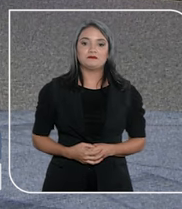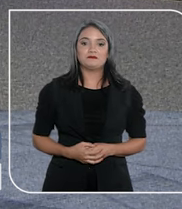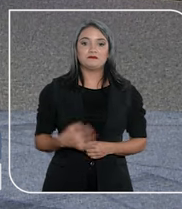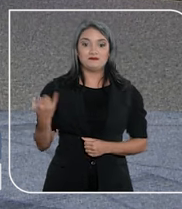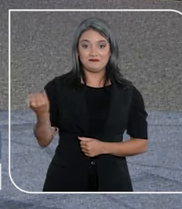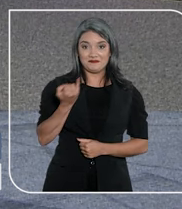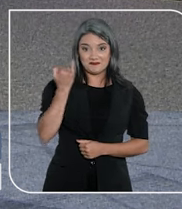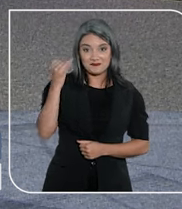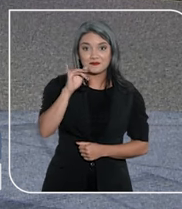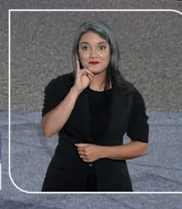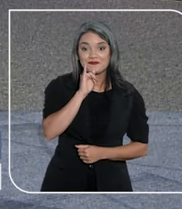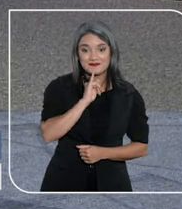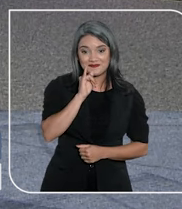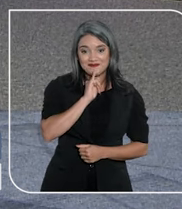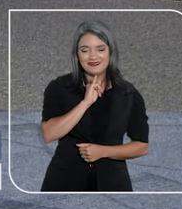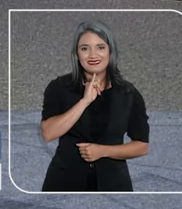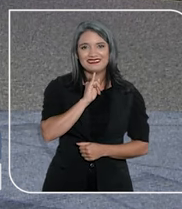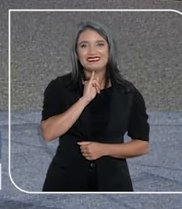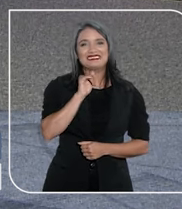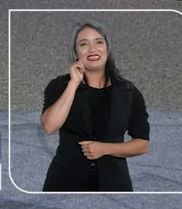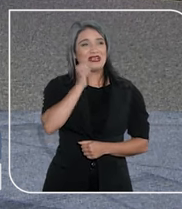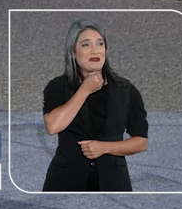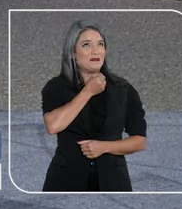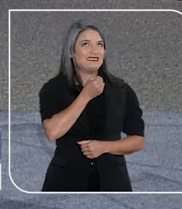exemplos concretos. Se me permite, adoro exemplos.